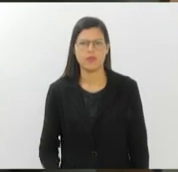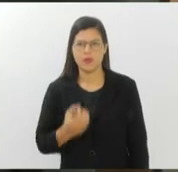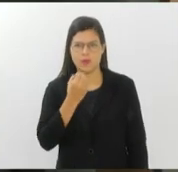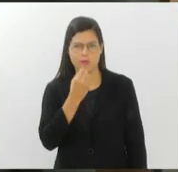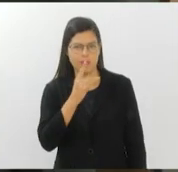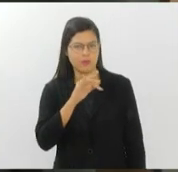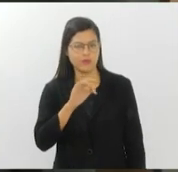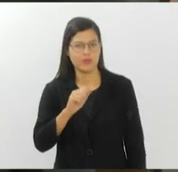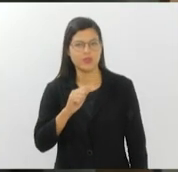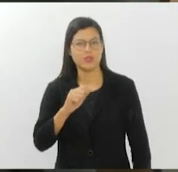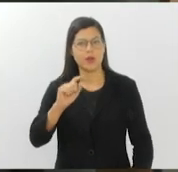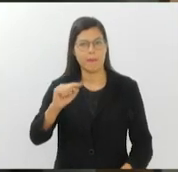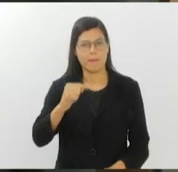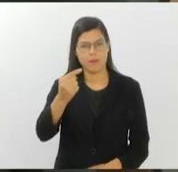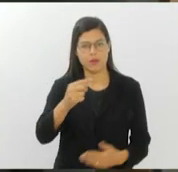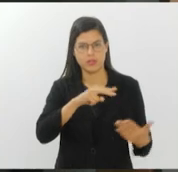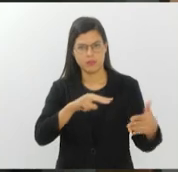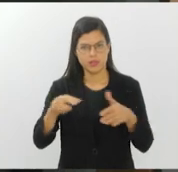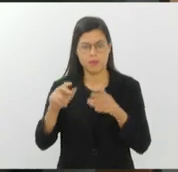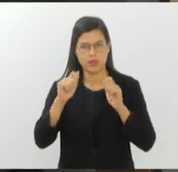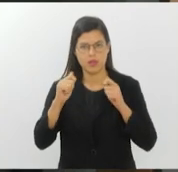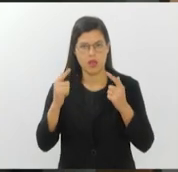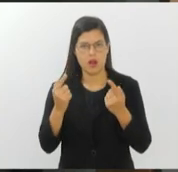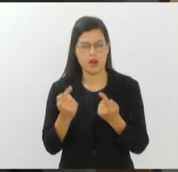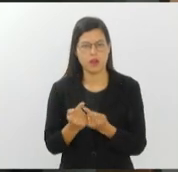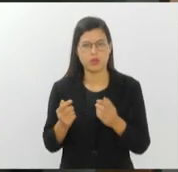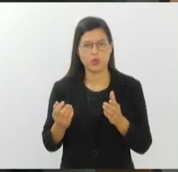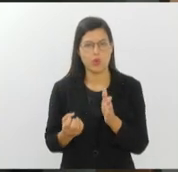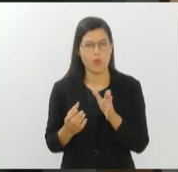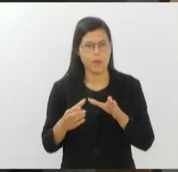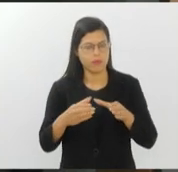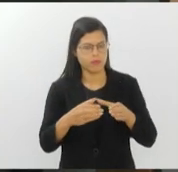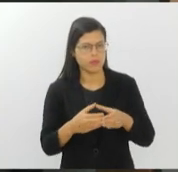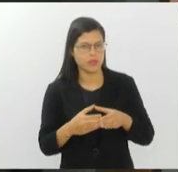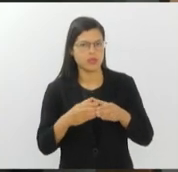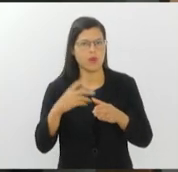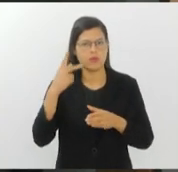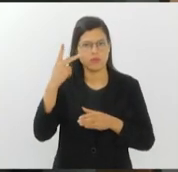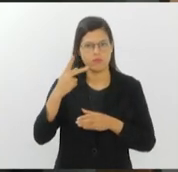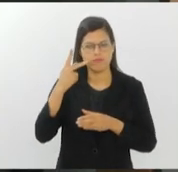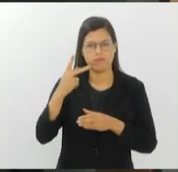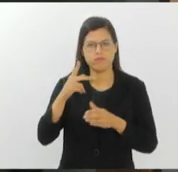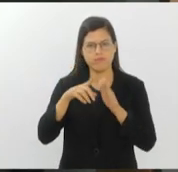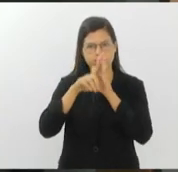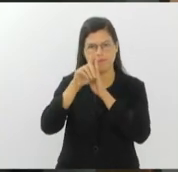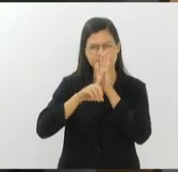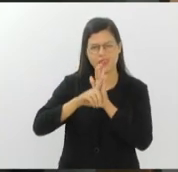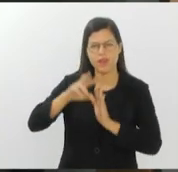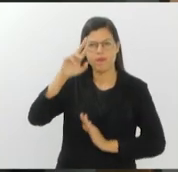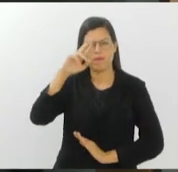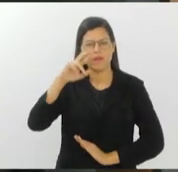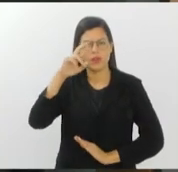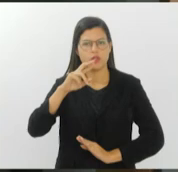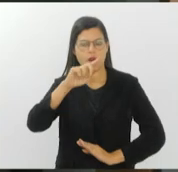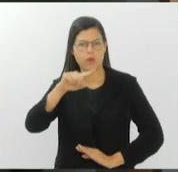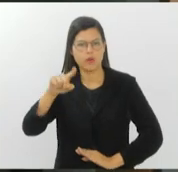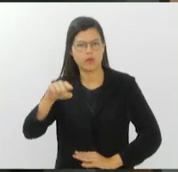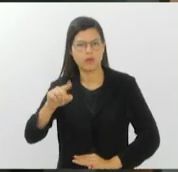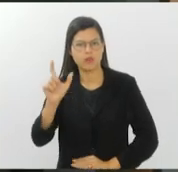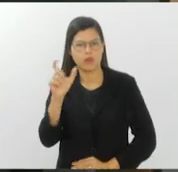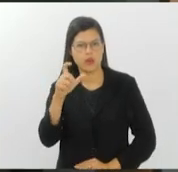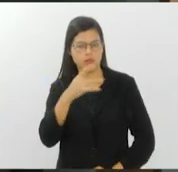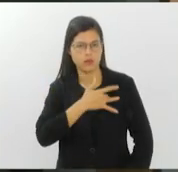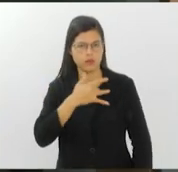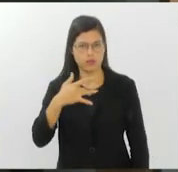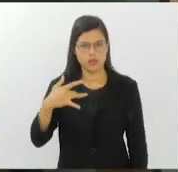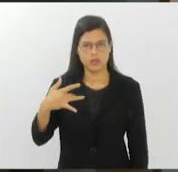Bom dia. Na próxima semana, a Alerj vai instalar uma comissão parlamentar de inquérito para investigar os cancelamentos de planos de saúde de